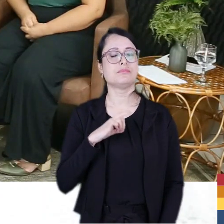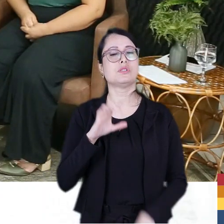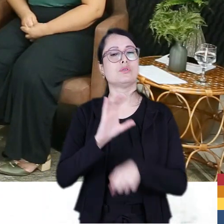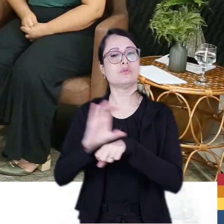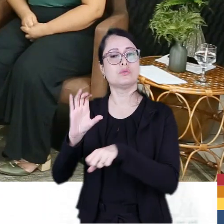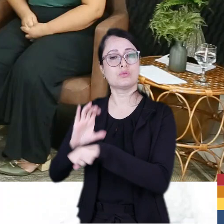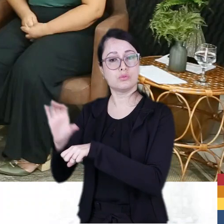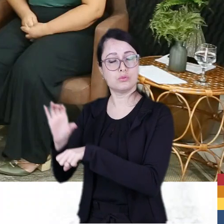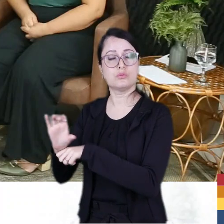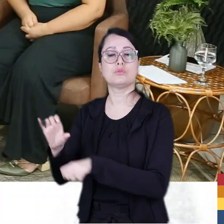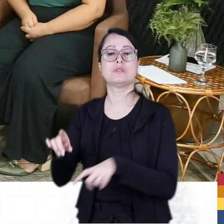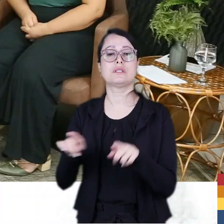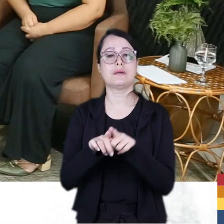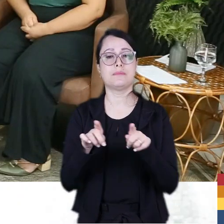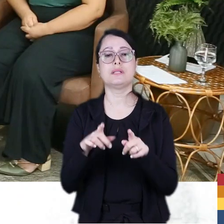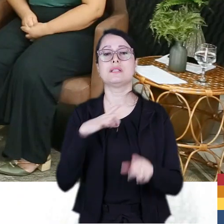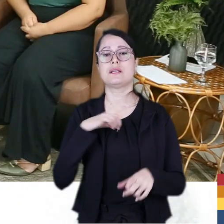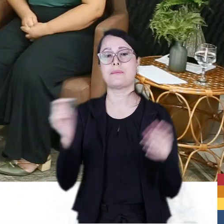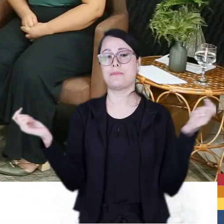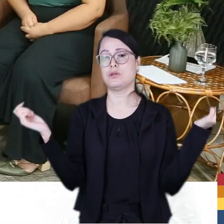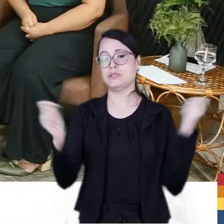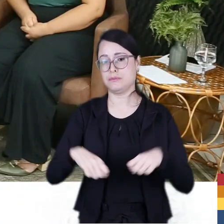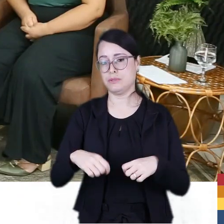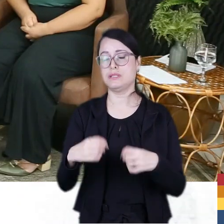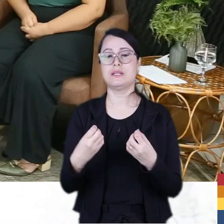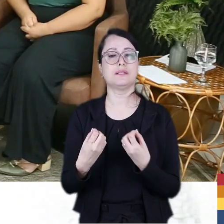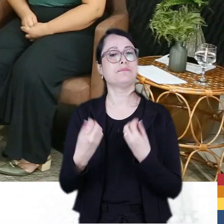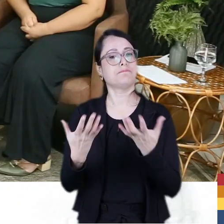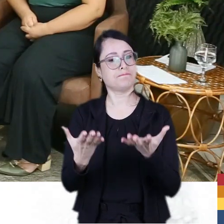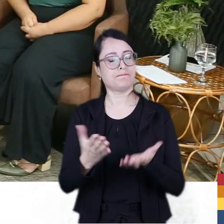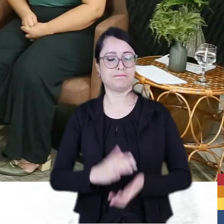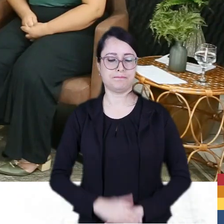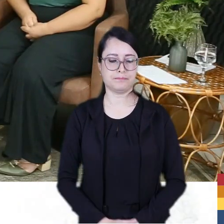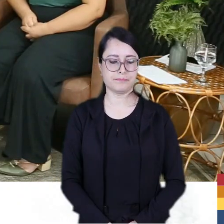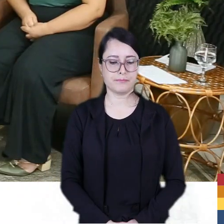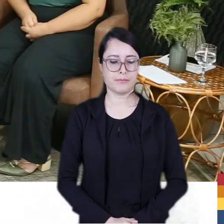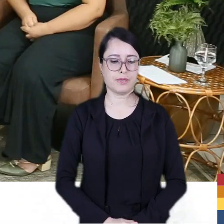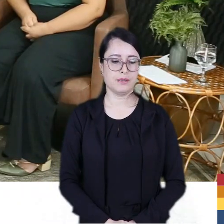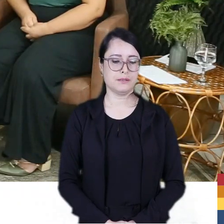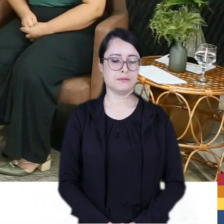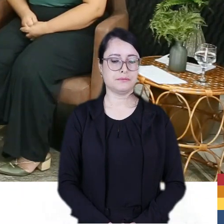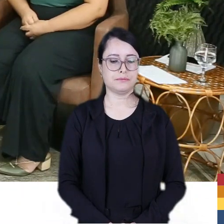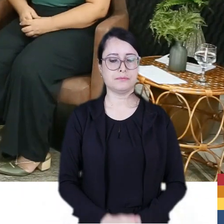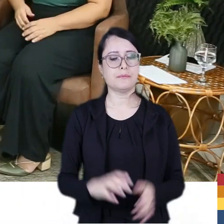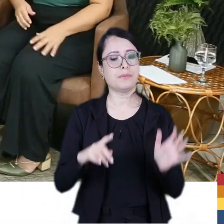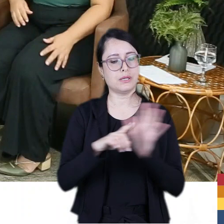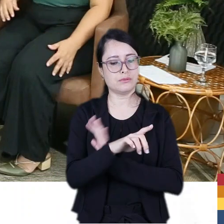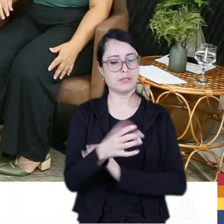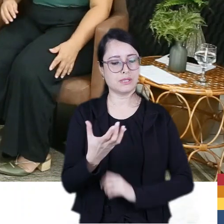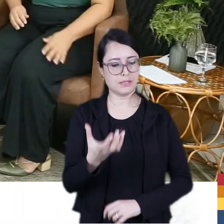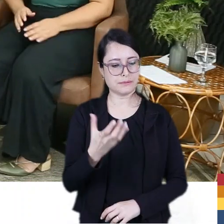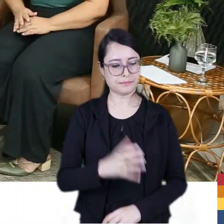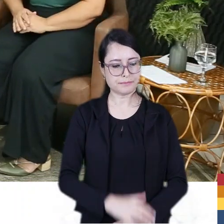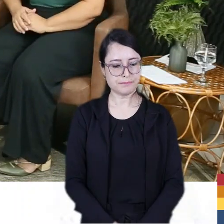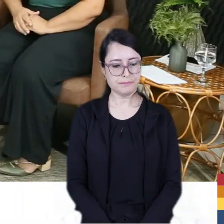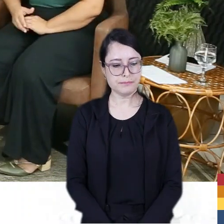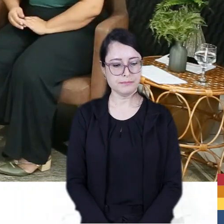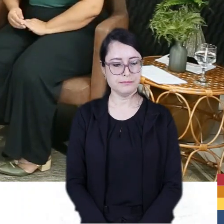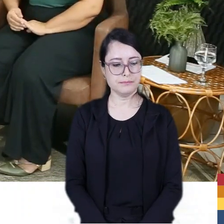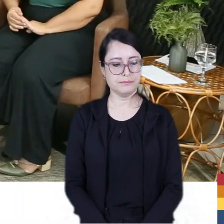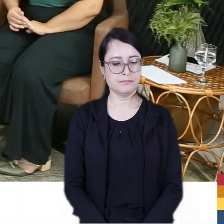podemos oferecer então as nossas potencialidades nossas possibilidades então nós temos uma demanda por esses